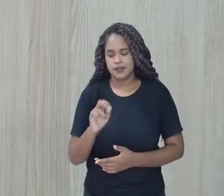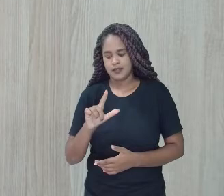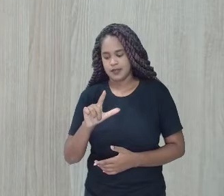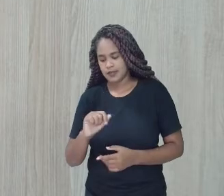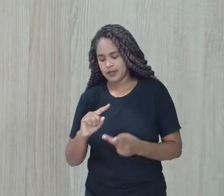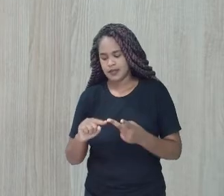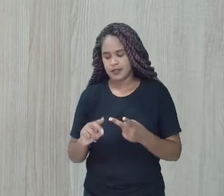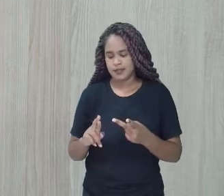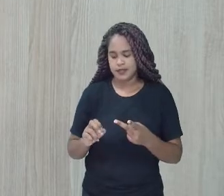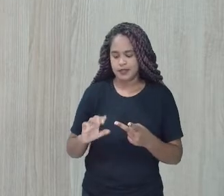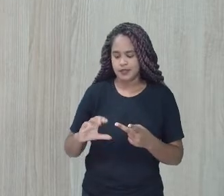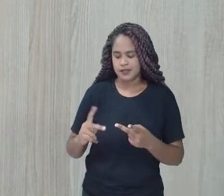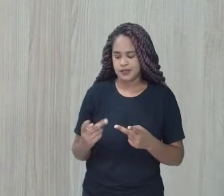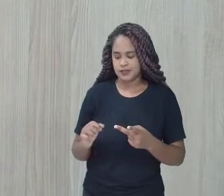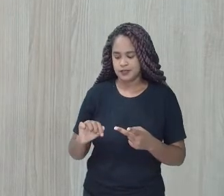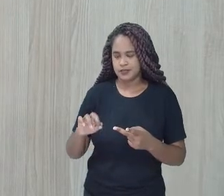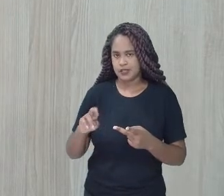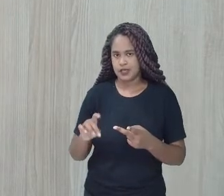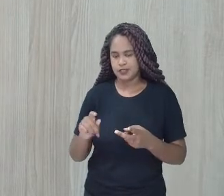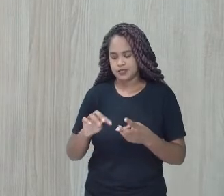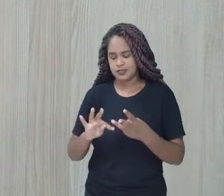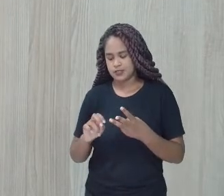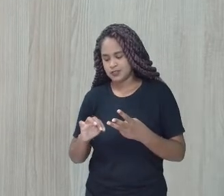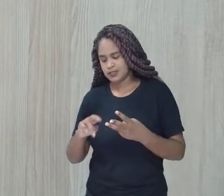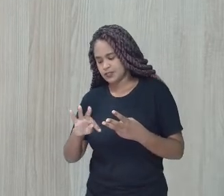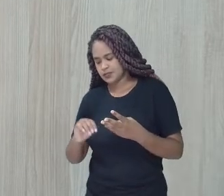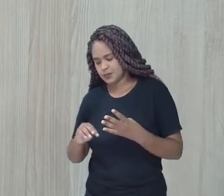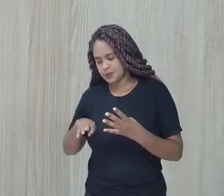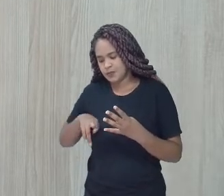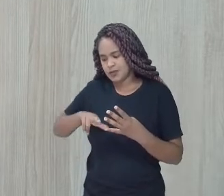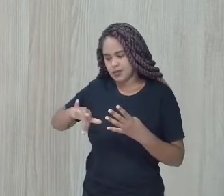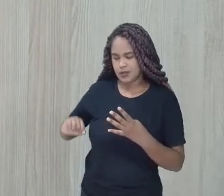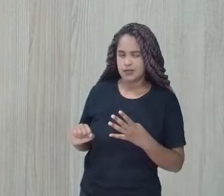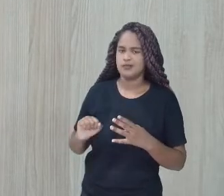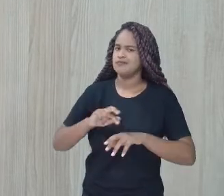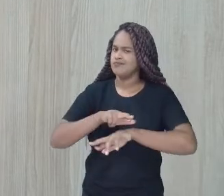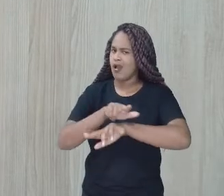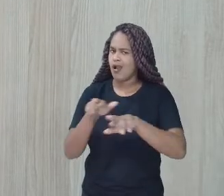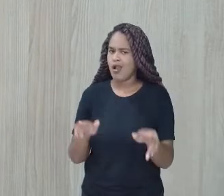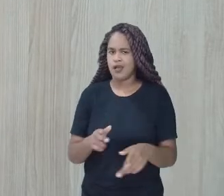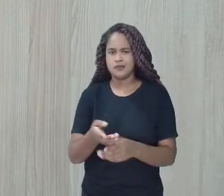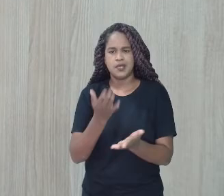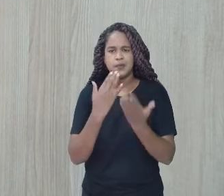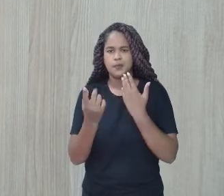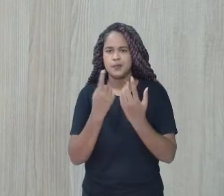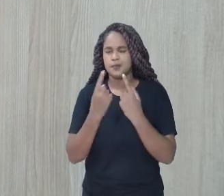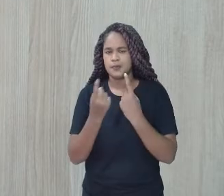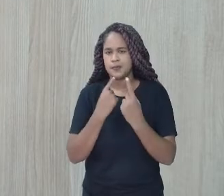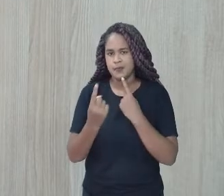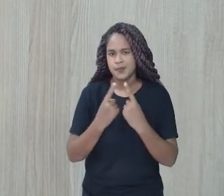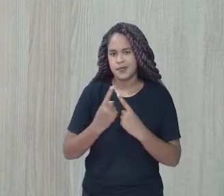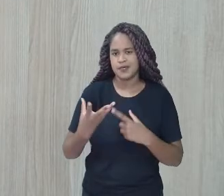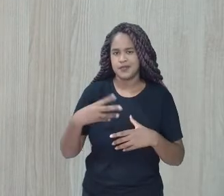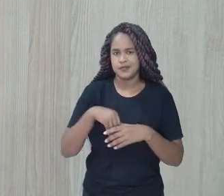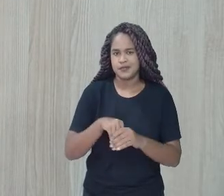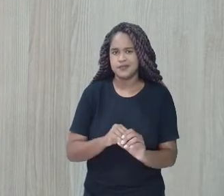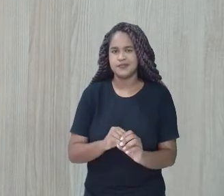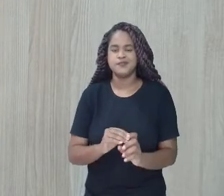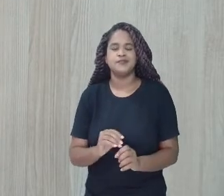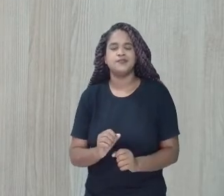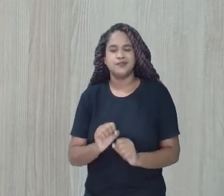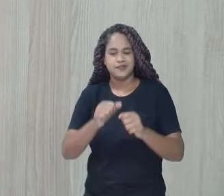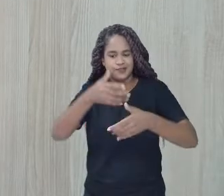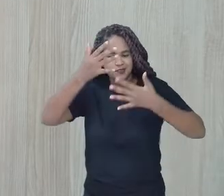Diógenes, Richard, Adriano, Tito, Maria. Estamos aqui conversando no chat. O chat está